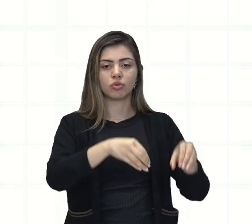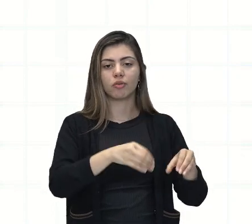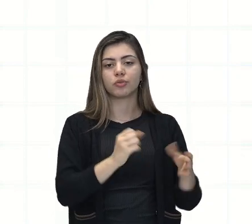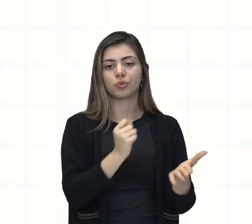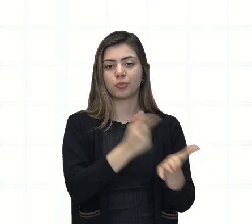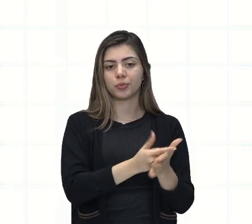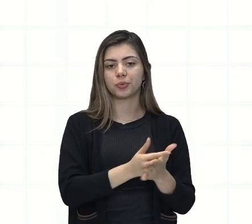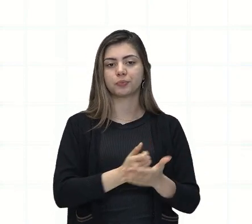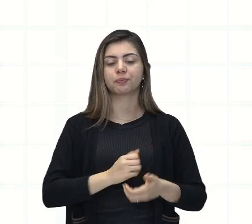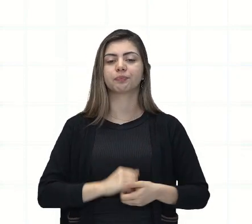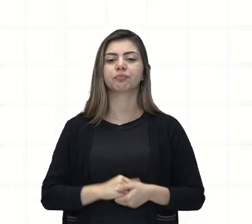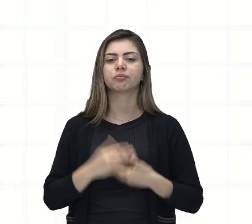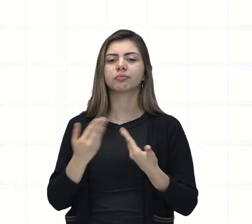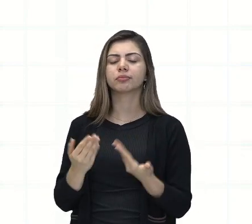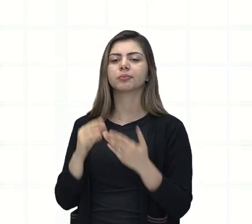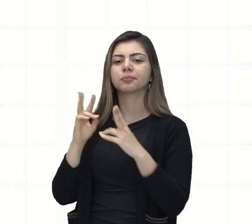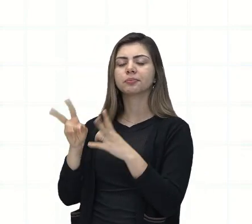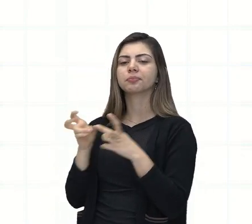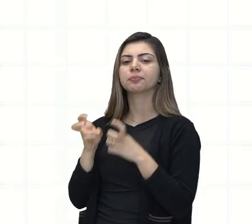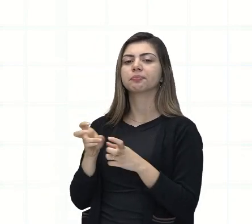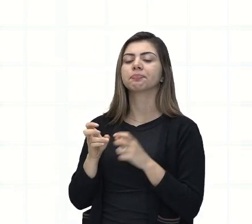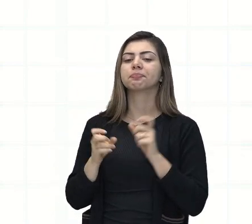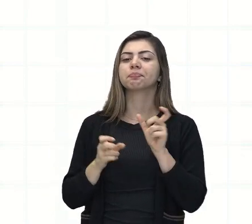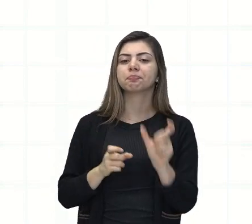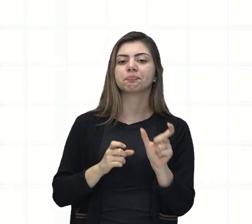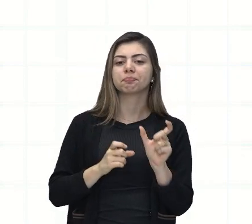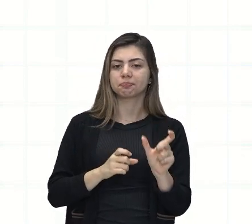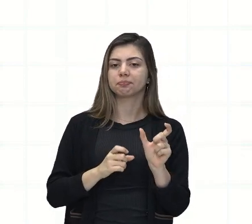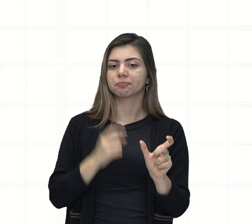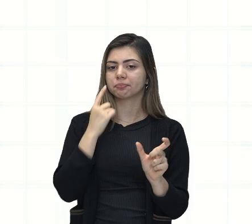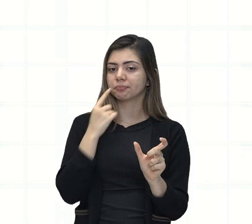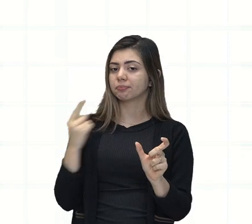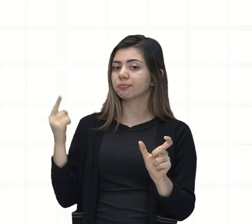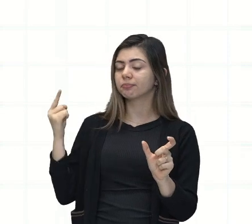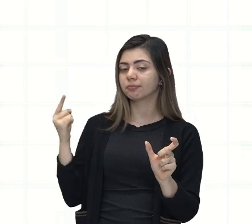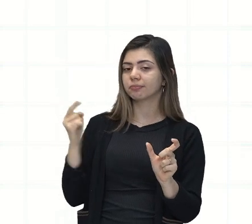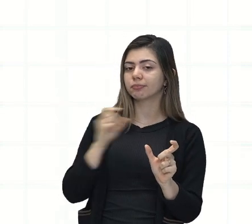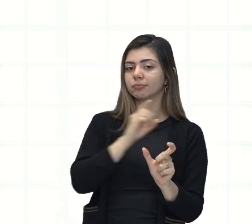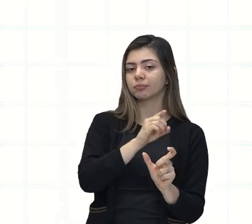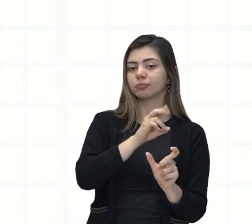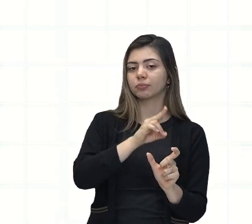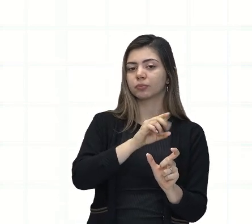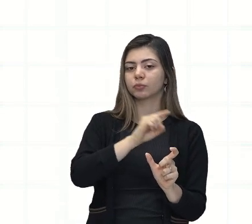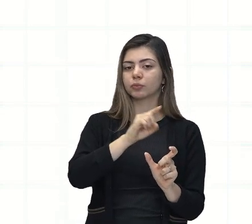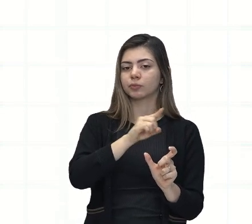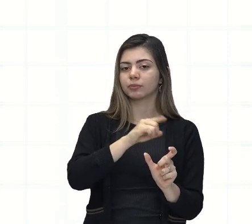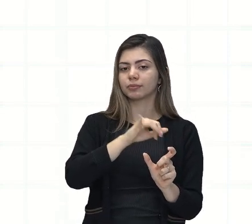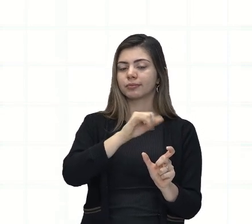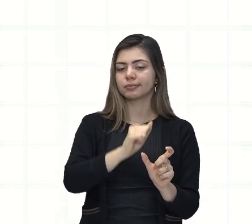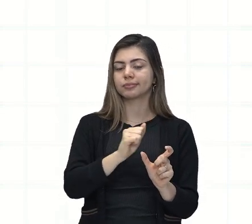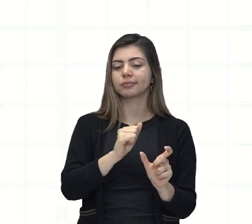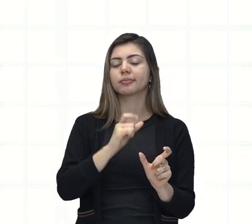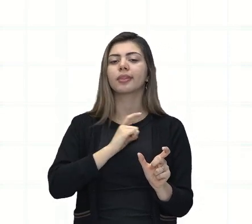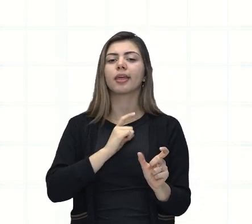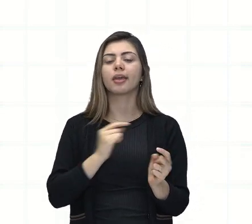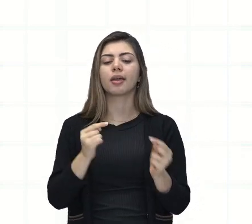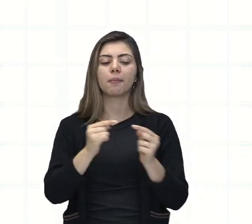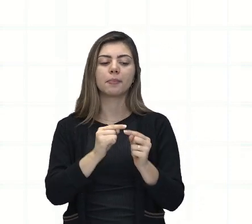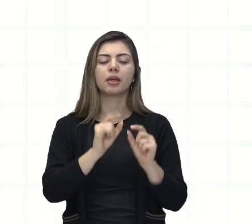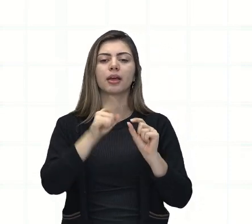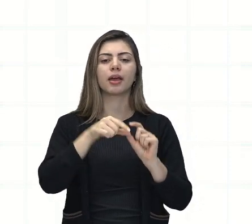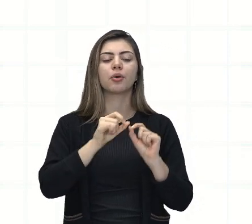E aqui, essa palavra justamente traz essa ideia de conjunto,